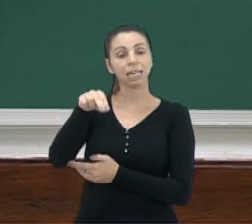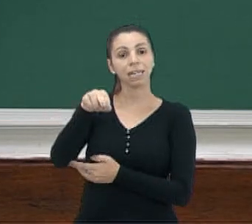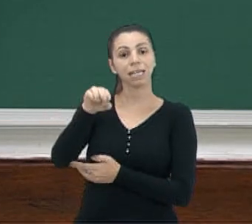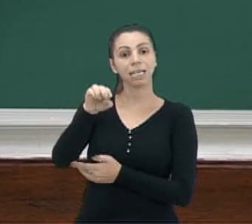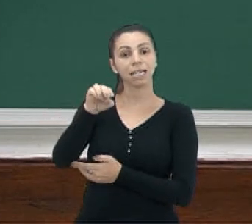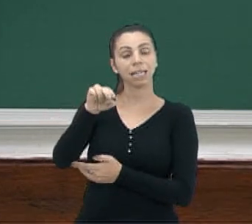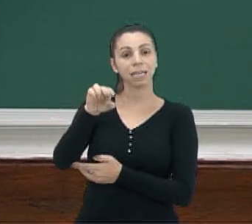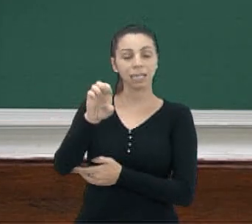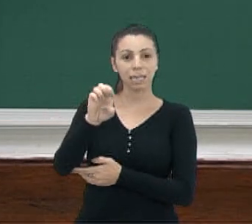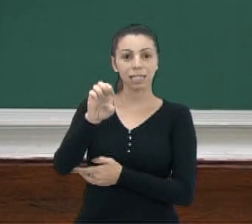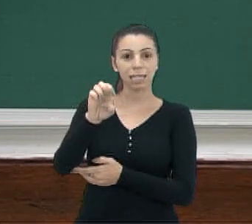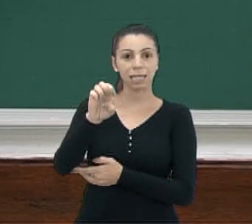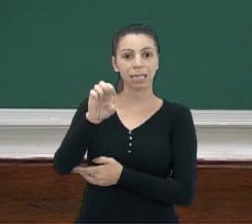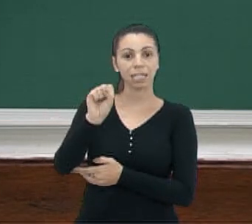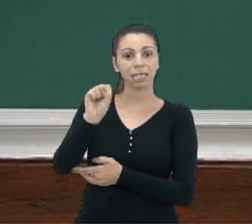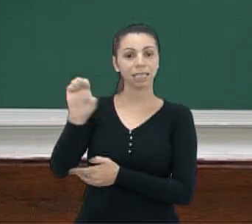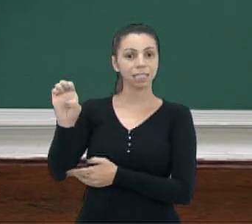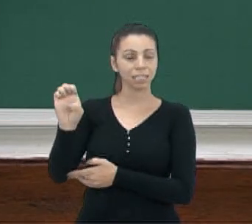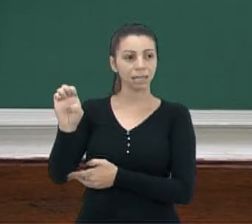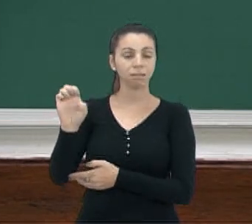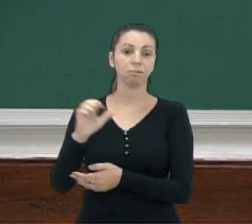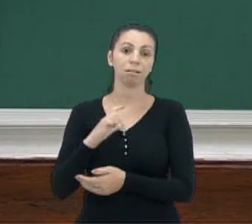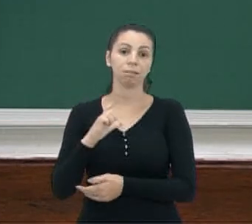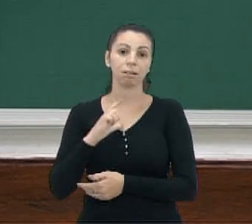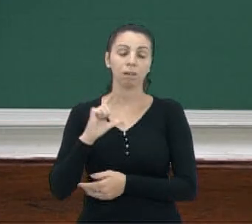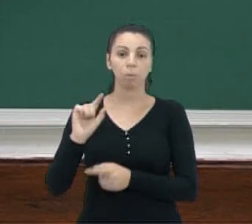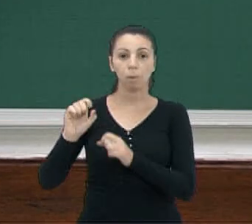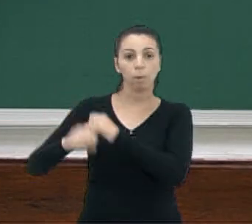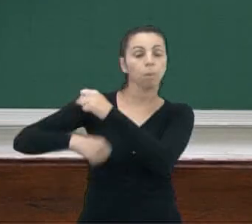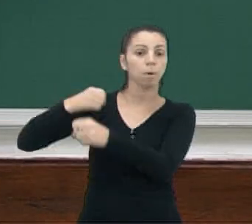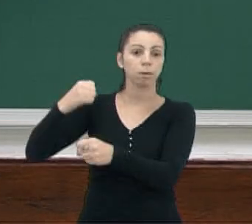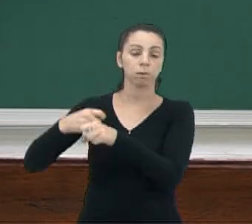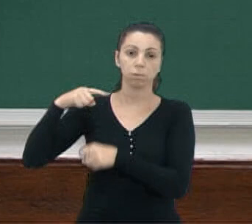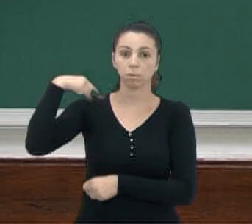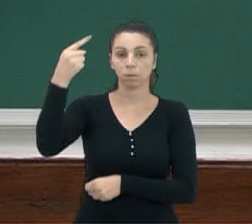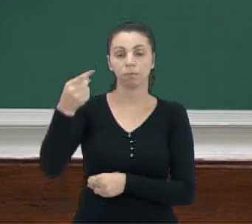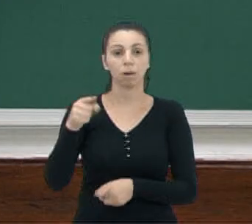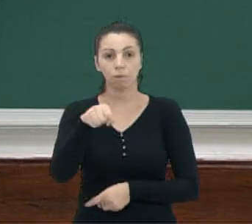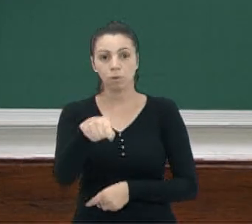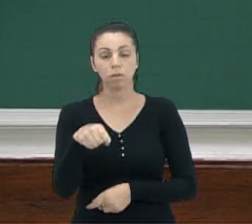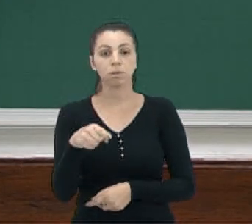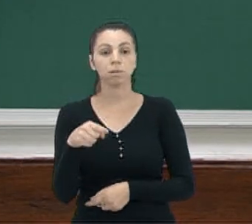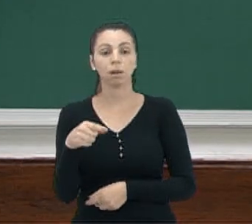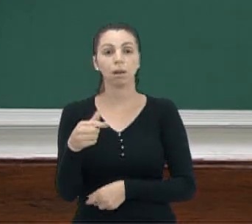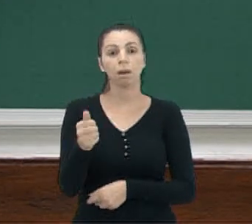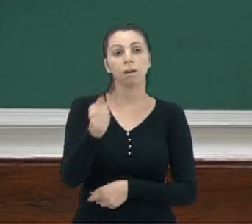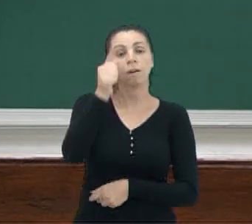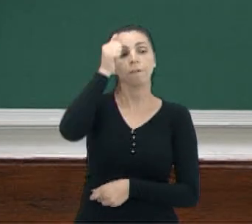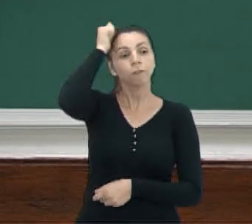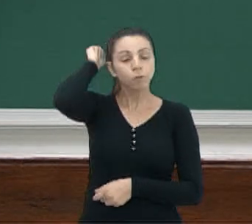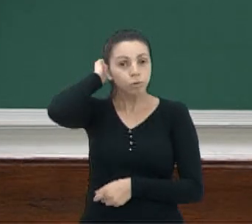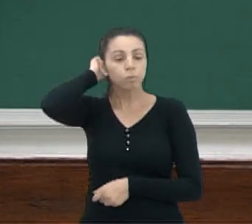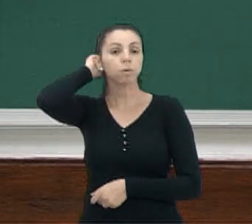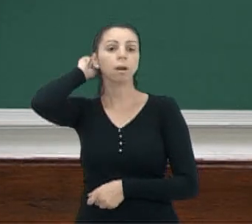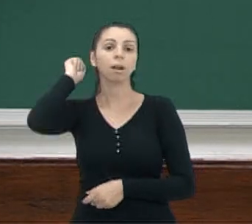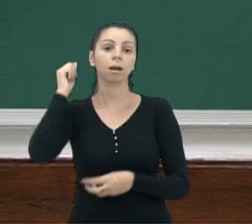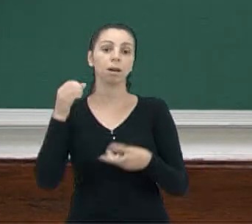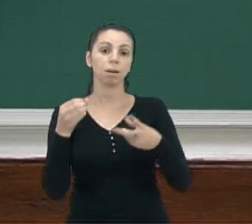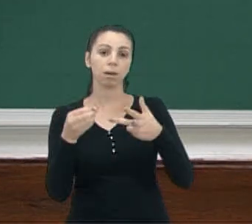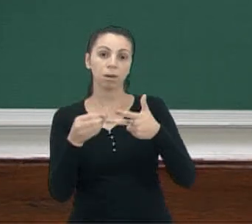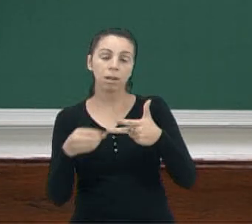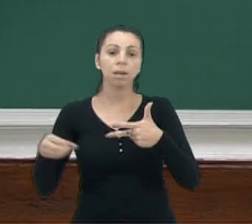você vai escrever, ano que vem, né? Tomara que vocês estejam aí fazendo vestibular, Enem, a gente torce muito por